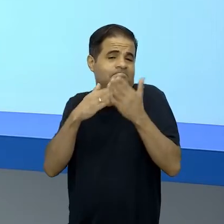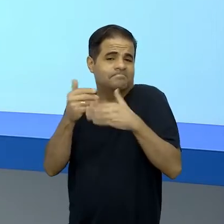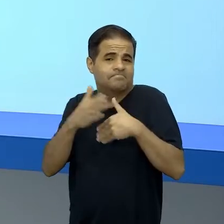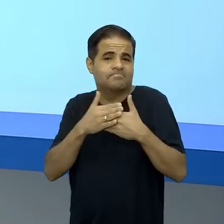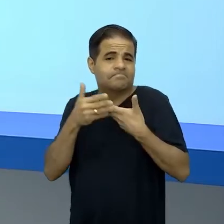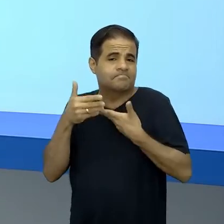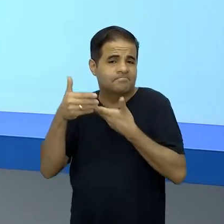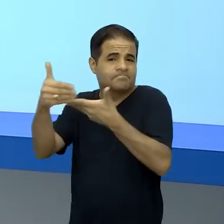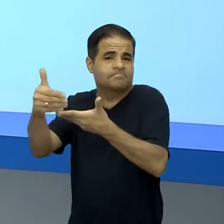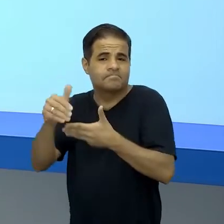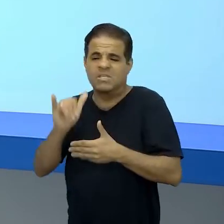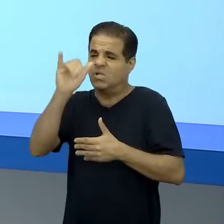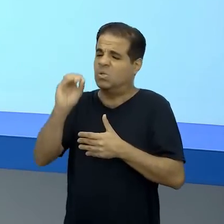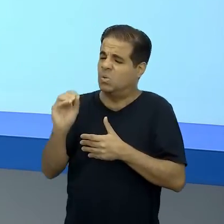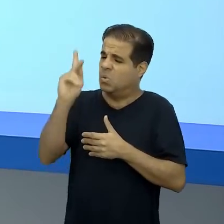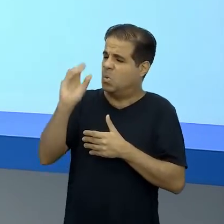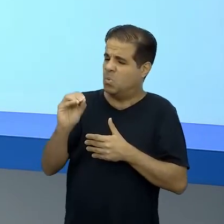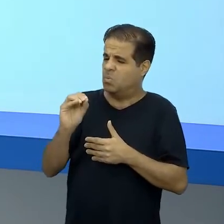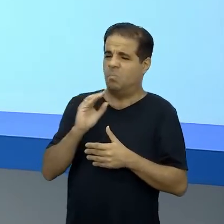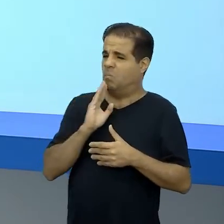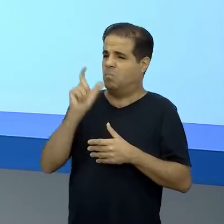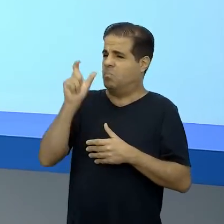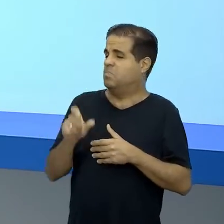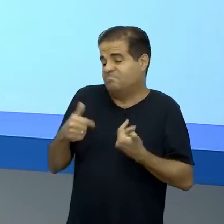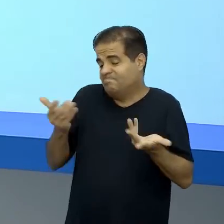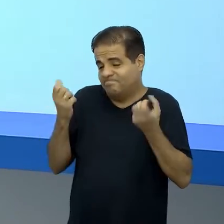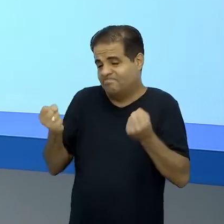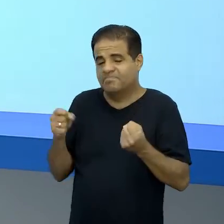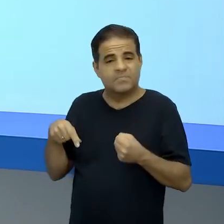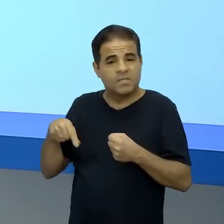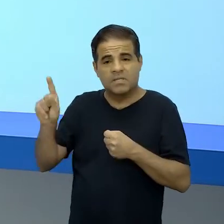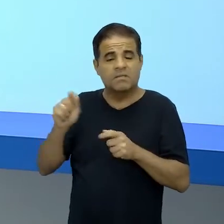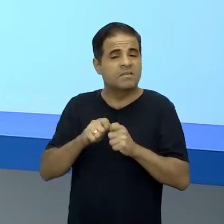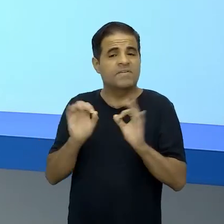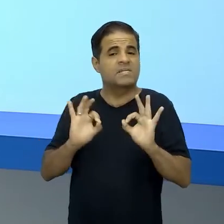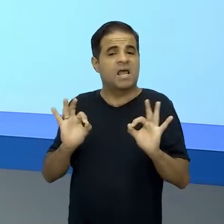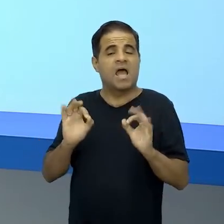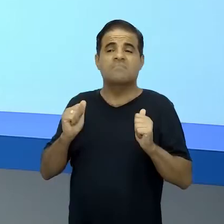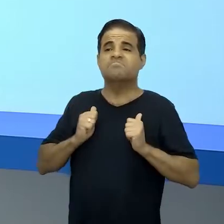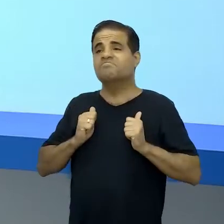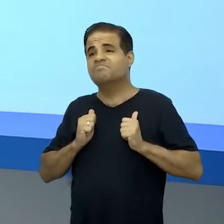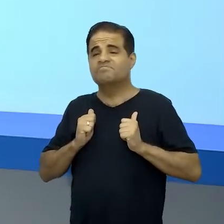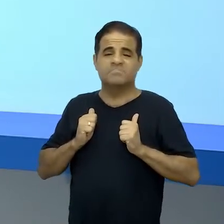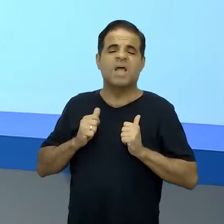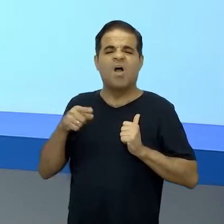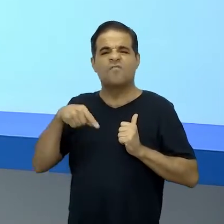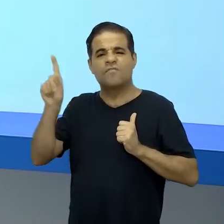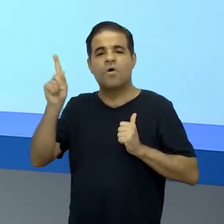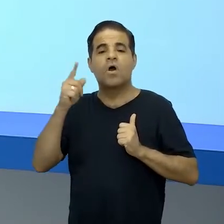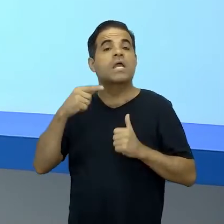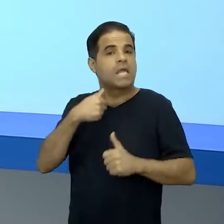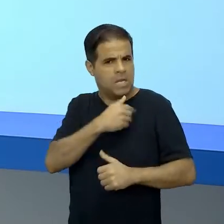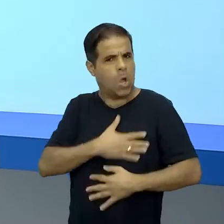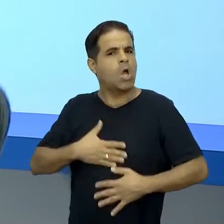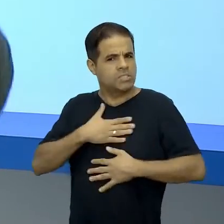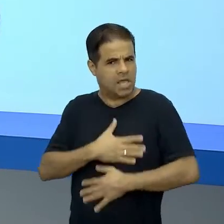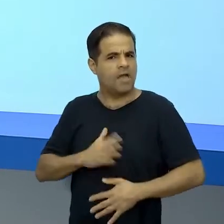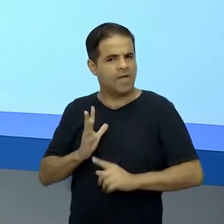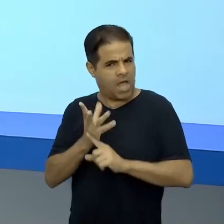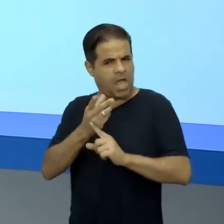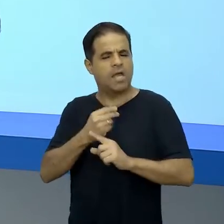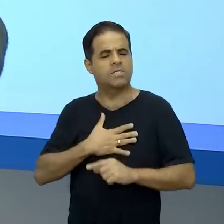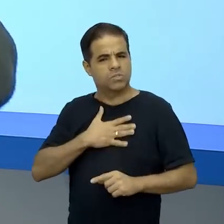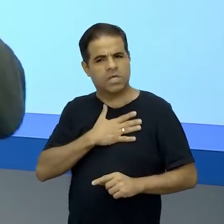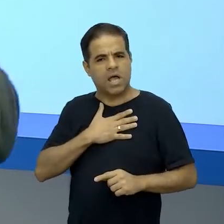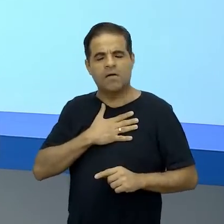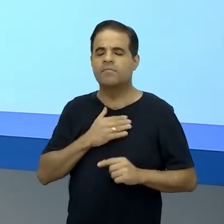tal de Yoko Ono, quem é essa aí? E ele foi, porque acho que estava sem fazer nada para fazer, eu vou. Ele gostava muito de arte, o John Lennon, né?